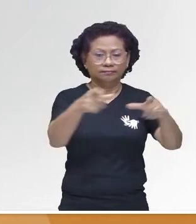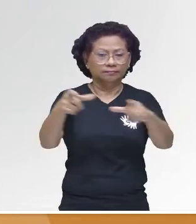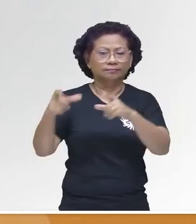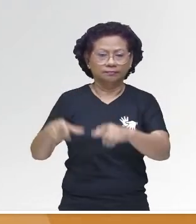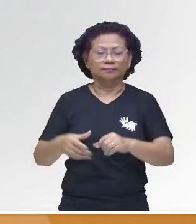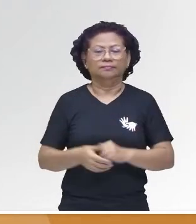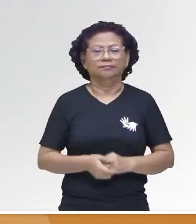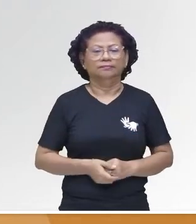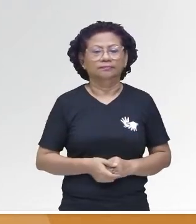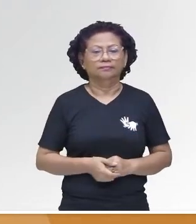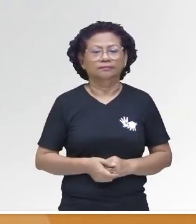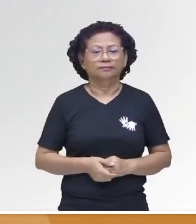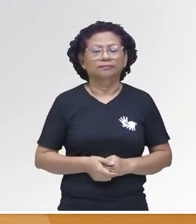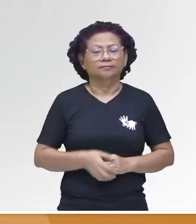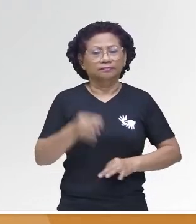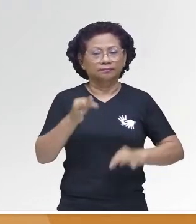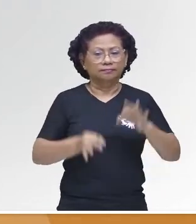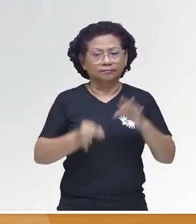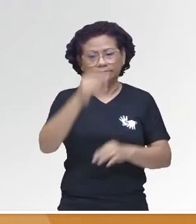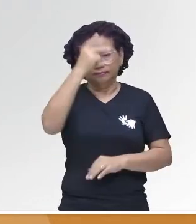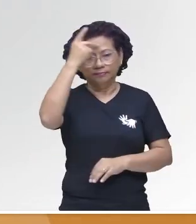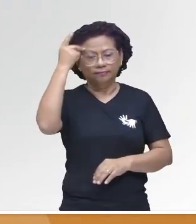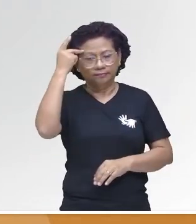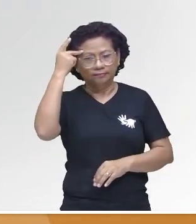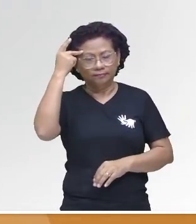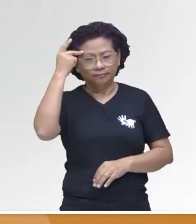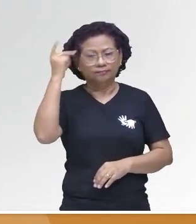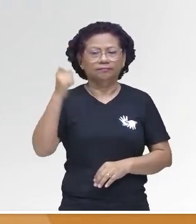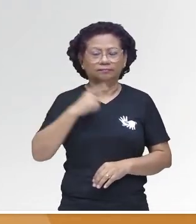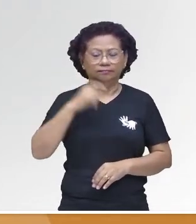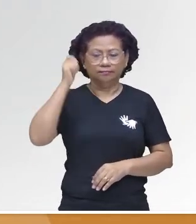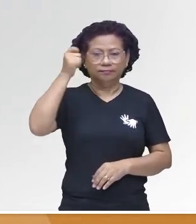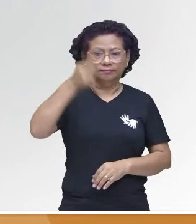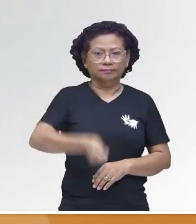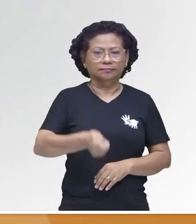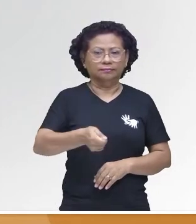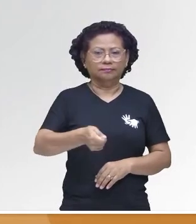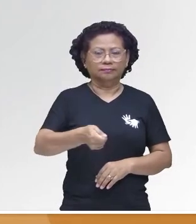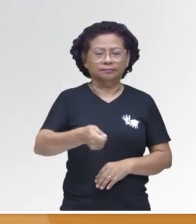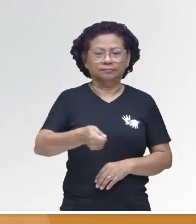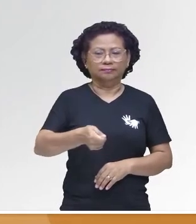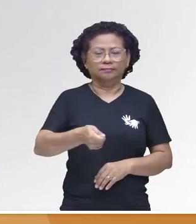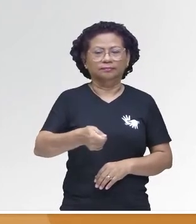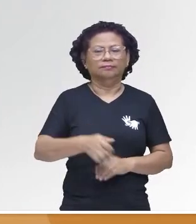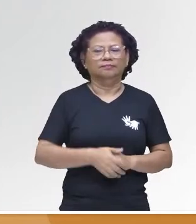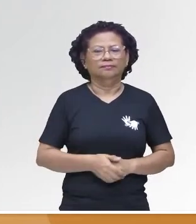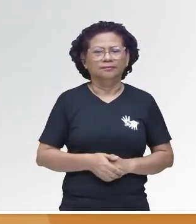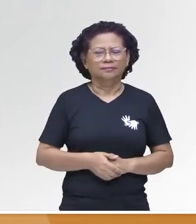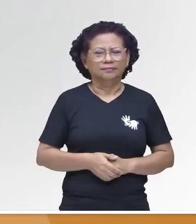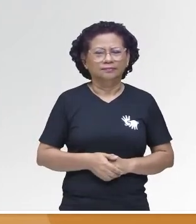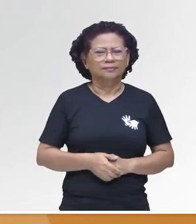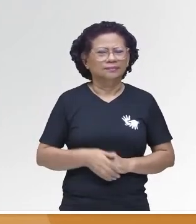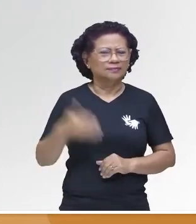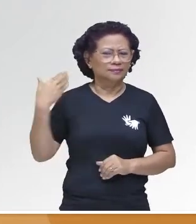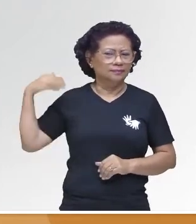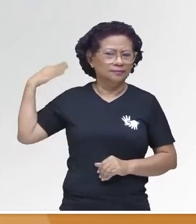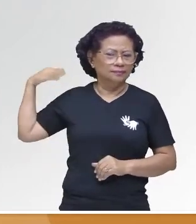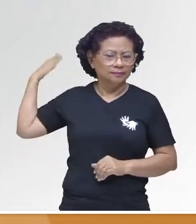júri popular, do julgamento de crimes graves. Tá? Naquela época, só quem julgava